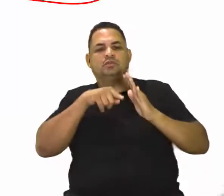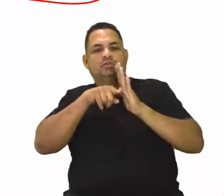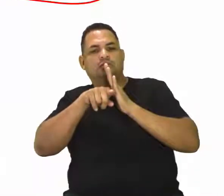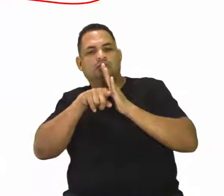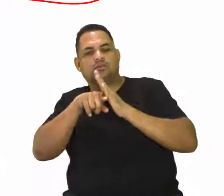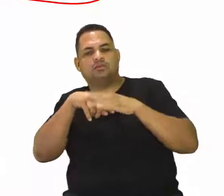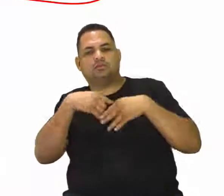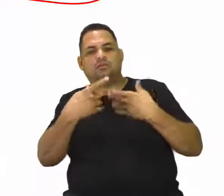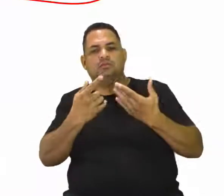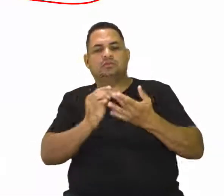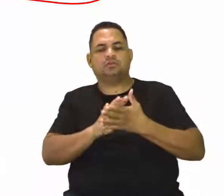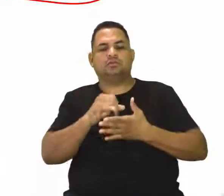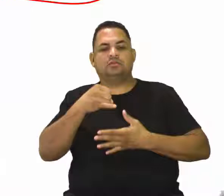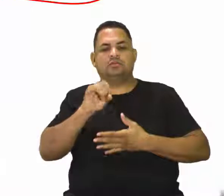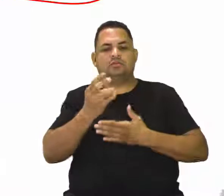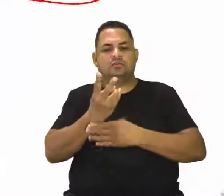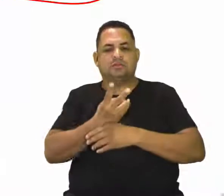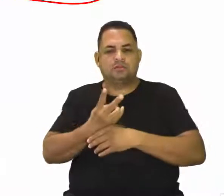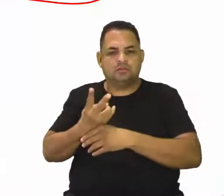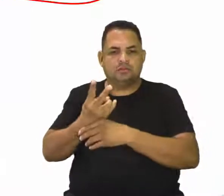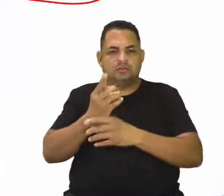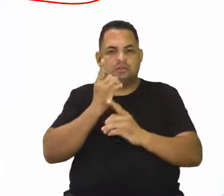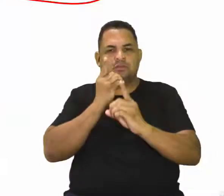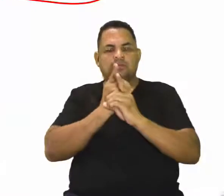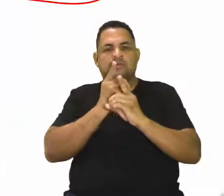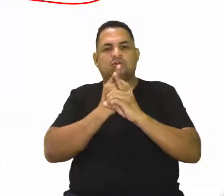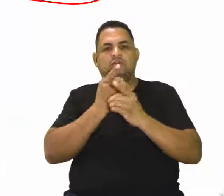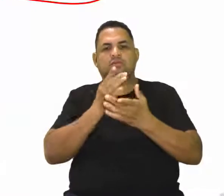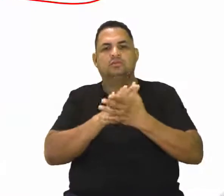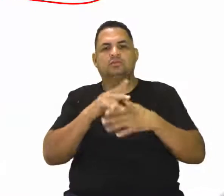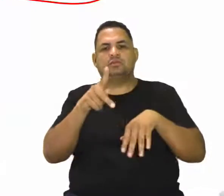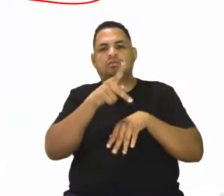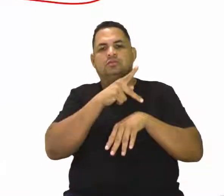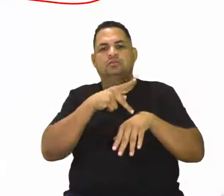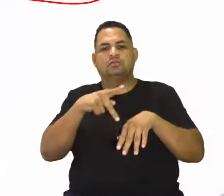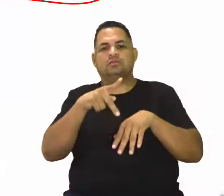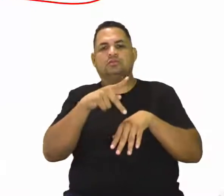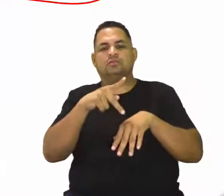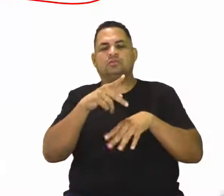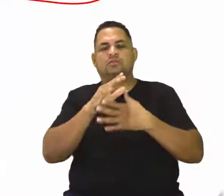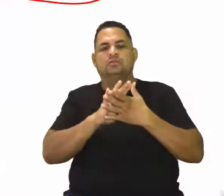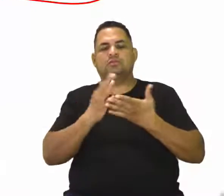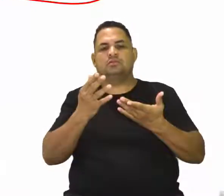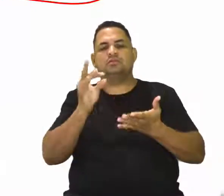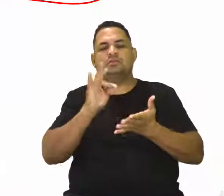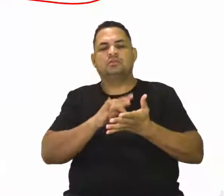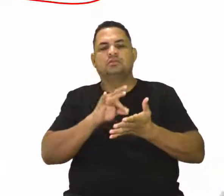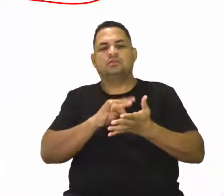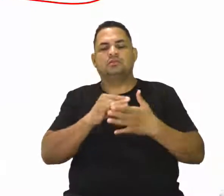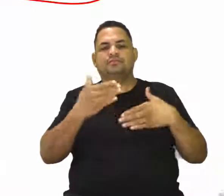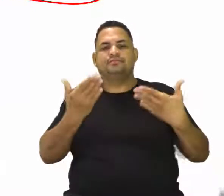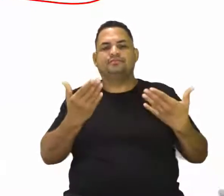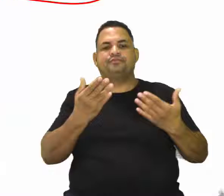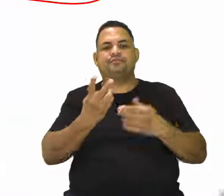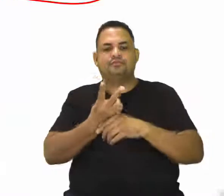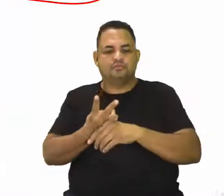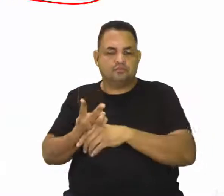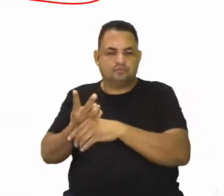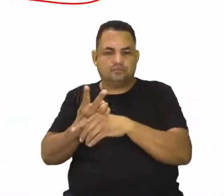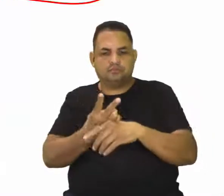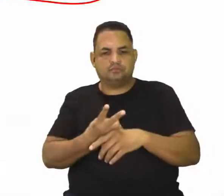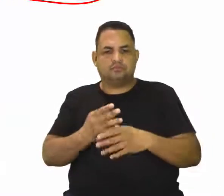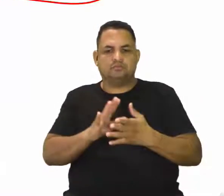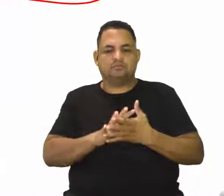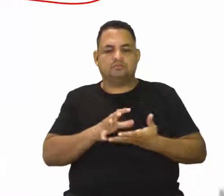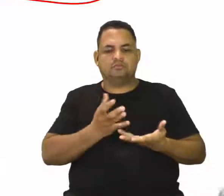análise, se você procurar, você encontra aí países que de fato buscam